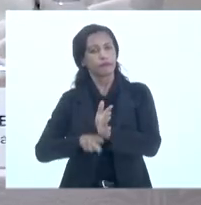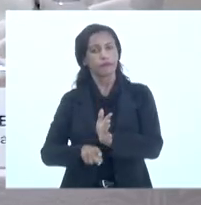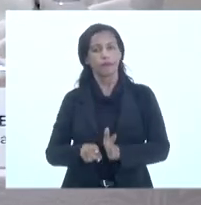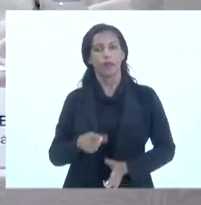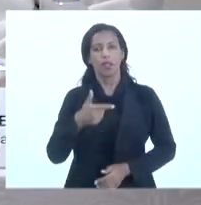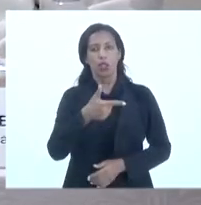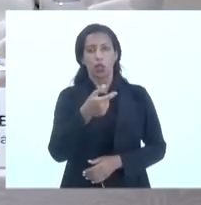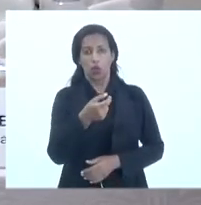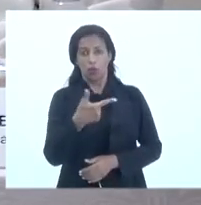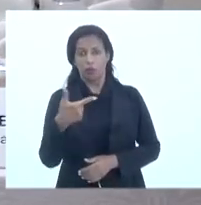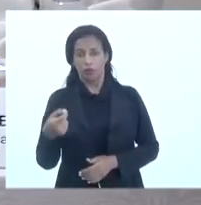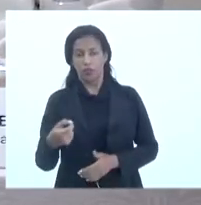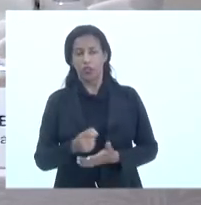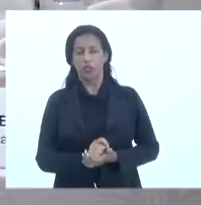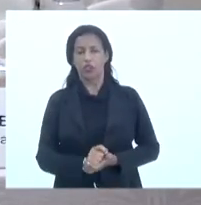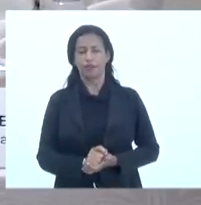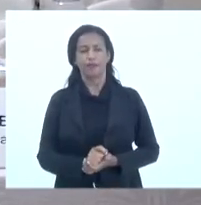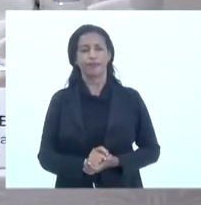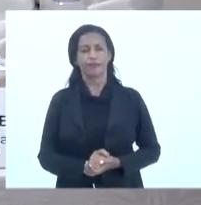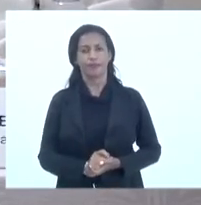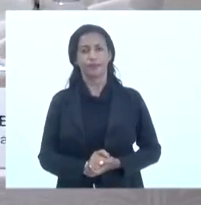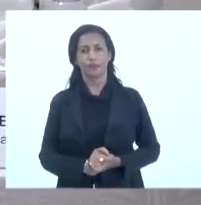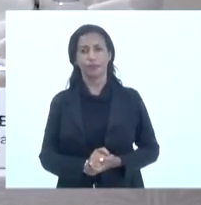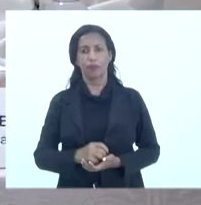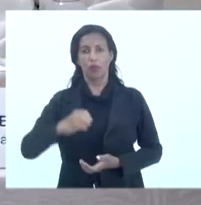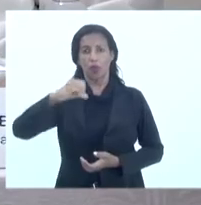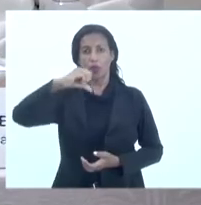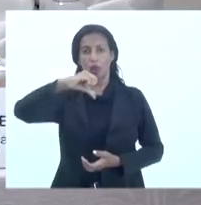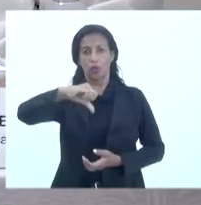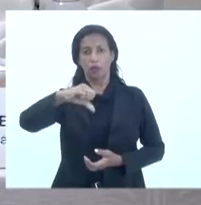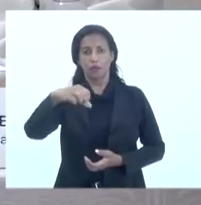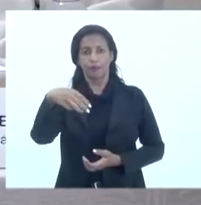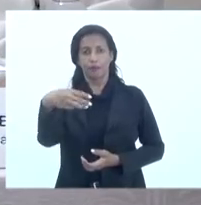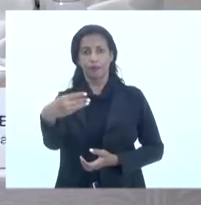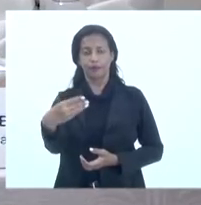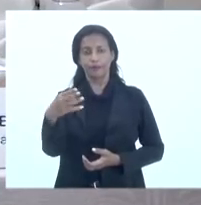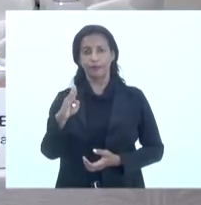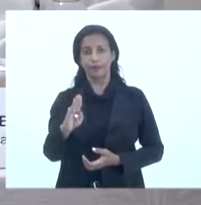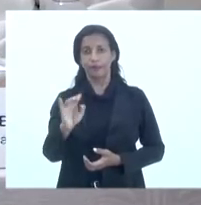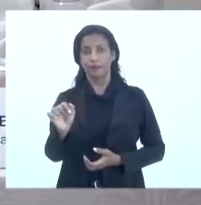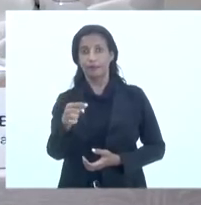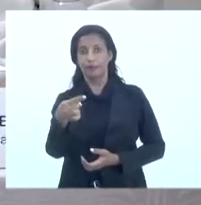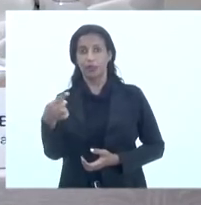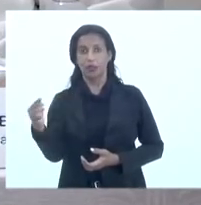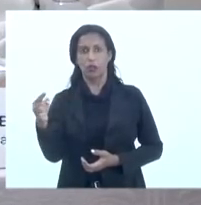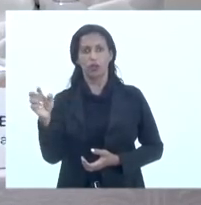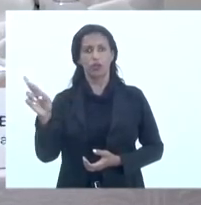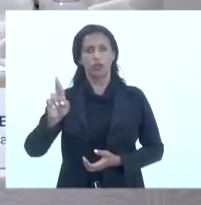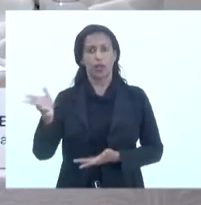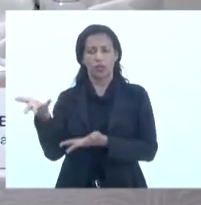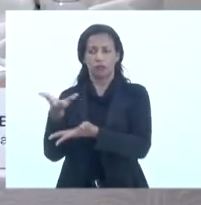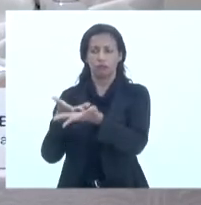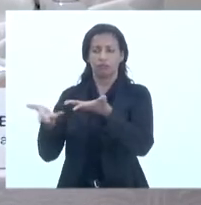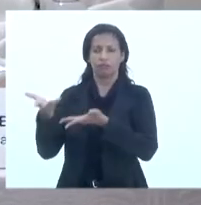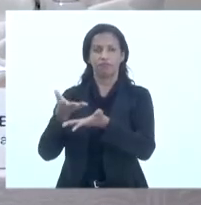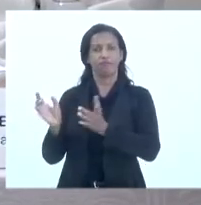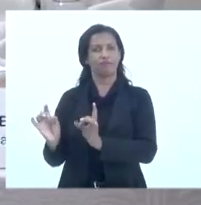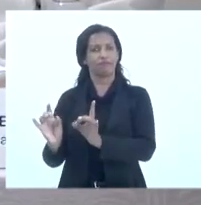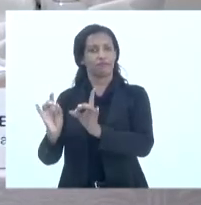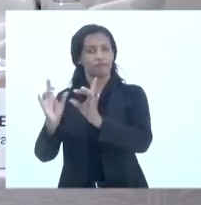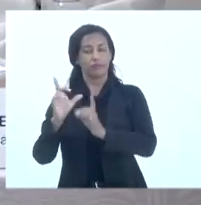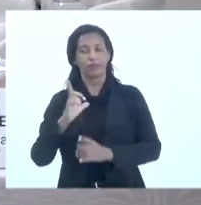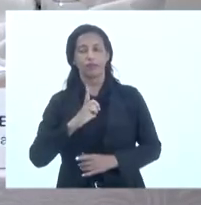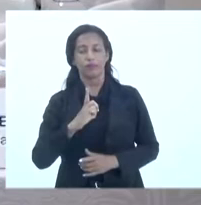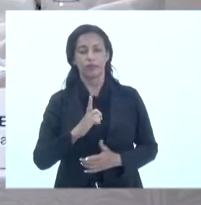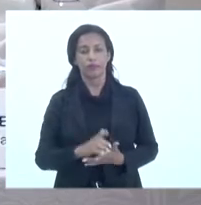Eles abateram em 2020, Pezão, 93 bilhões de reais na participação especial.